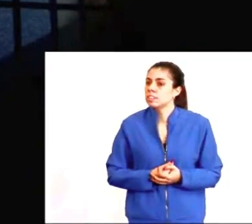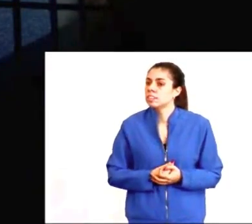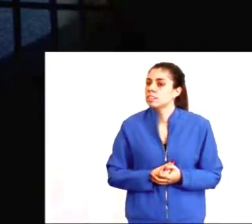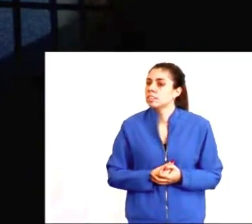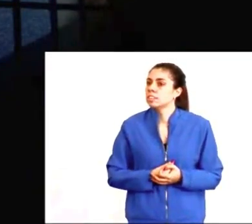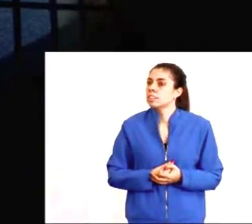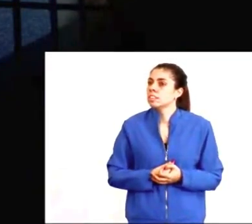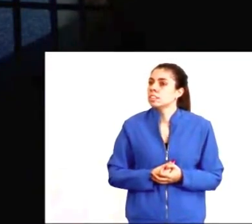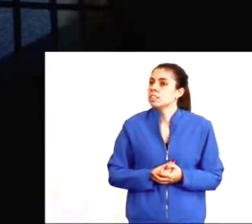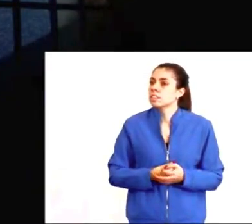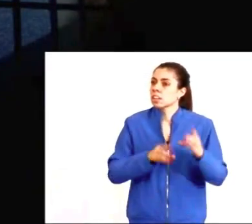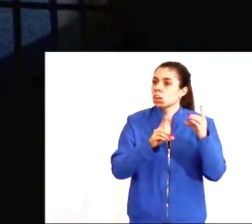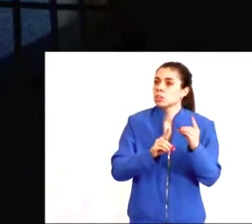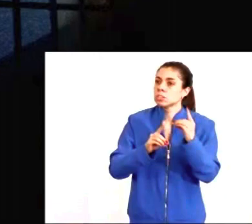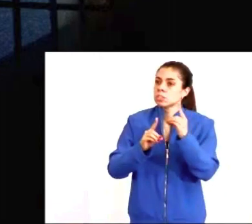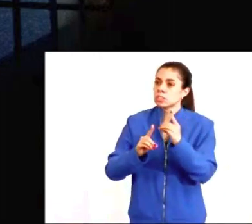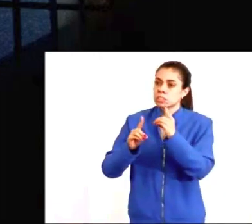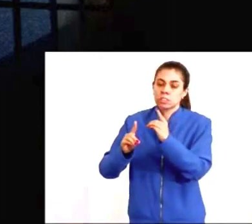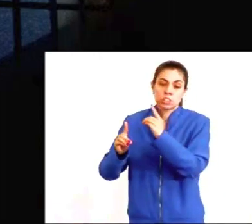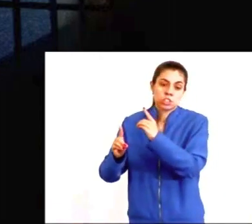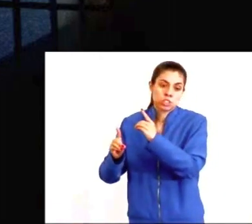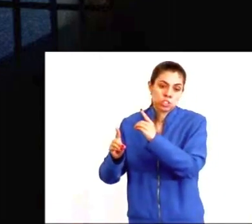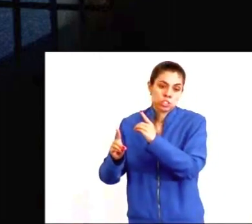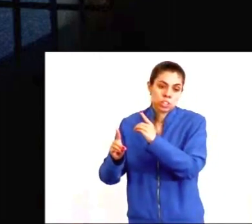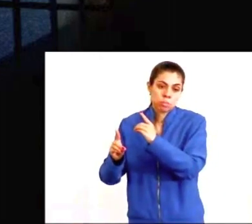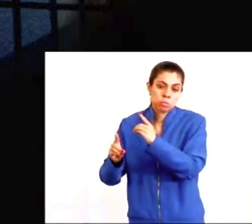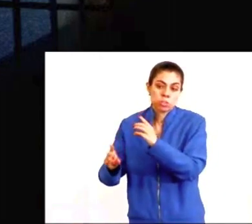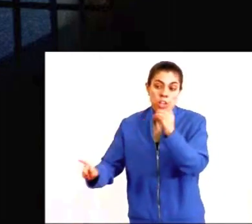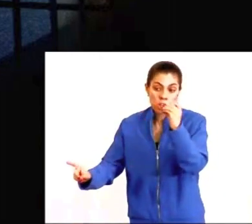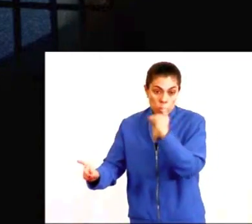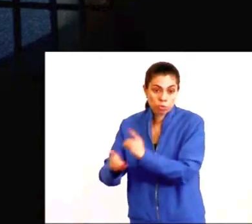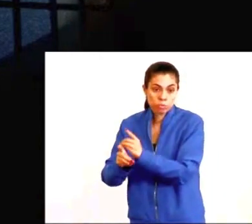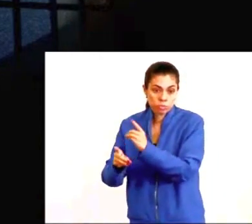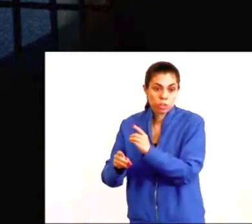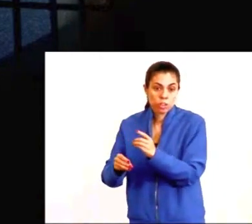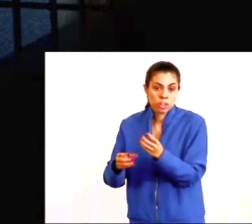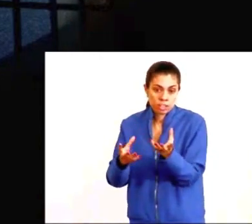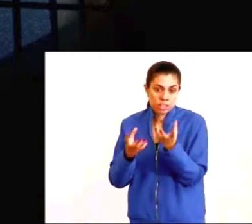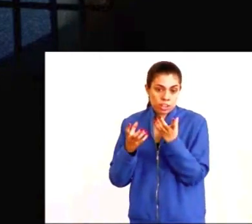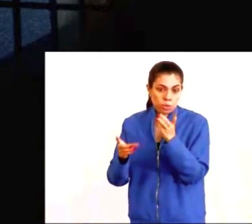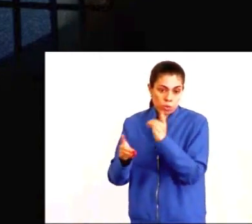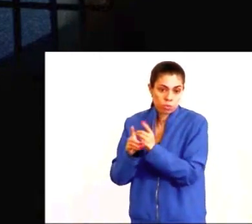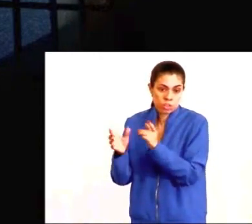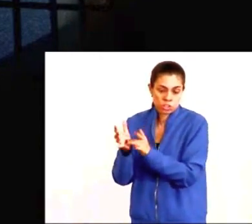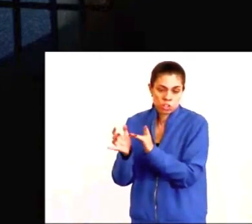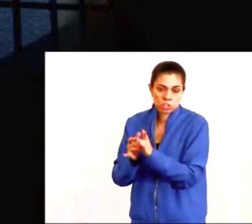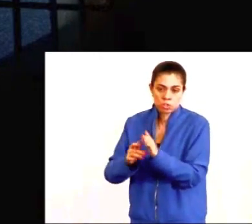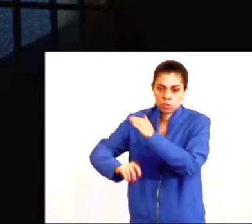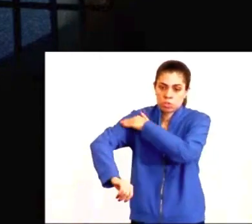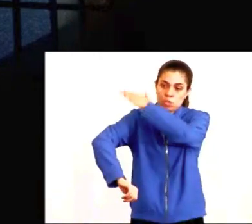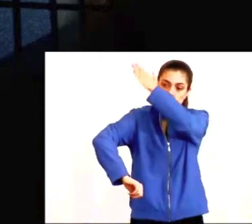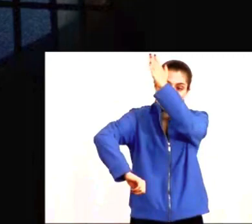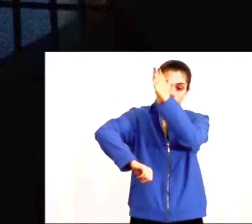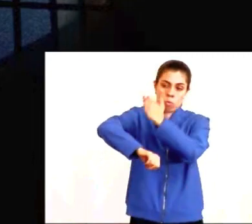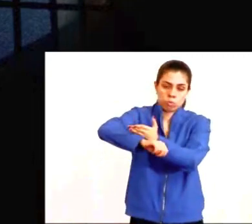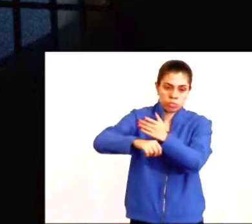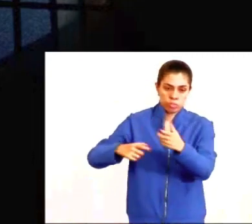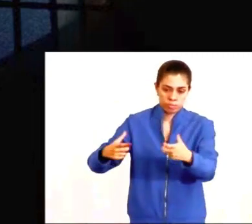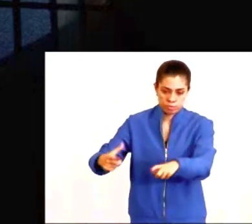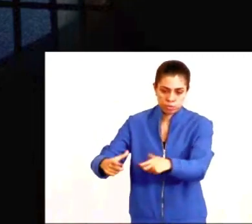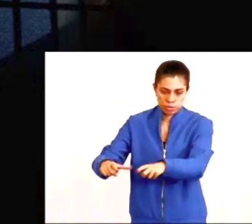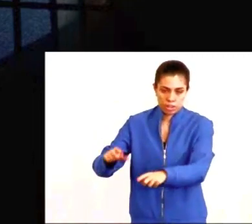falado isso, nós lemos há uns 2 ou 3 capítulos atrás, em Mateus capítulo 26. E quando